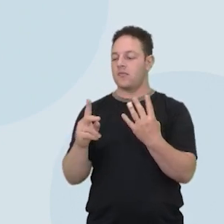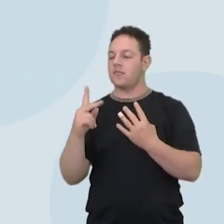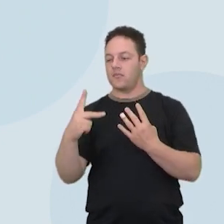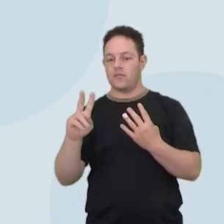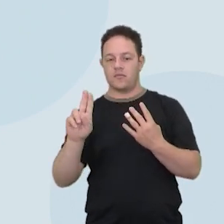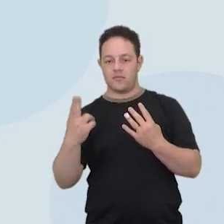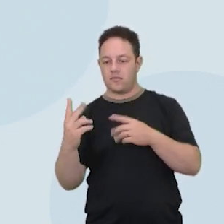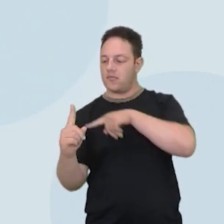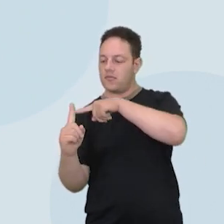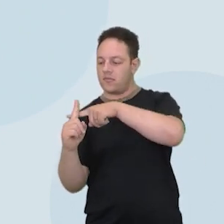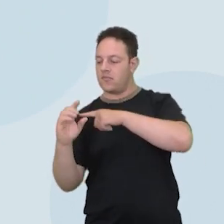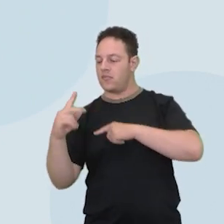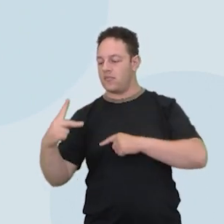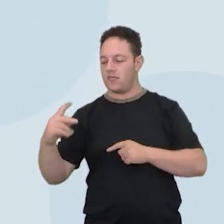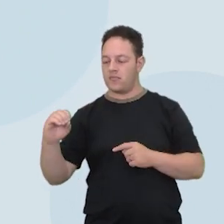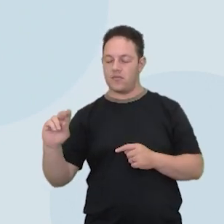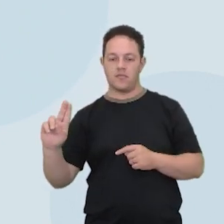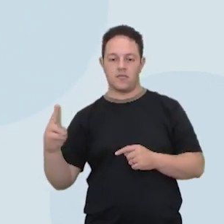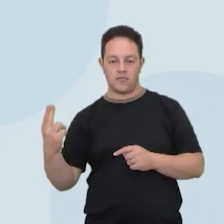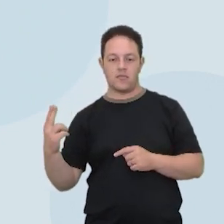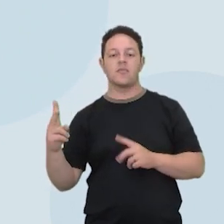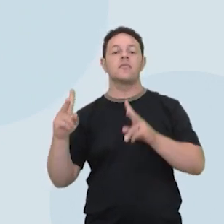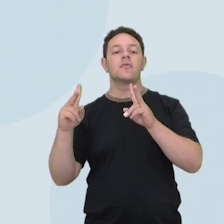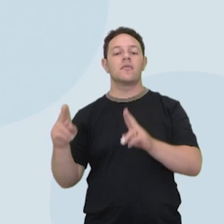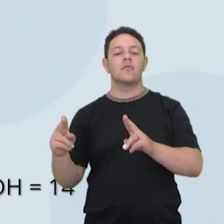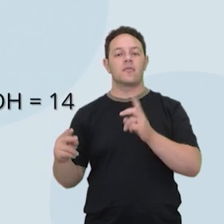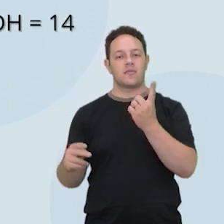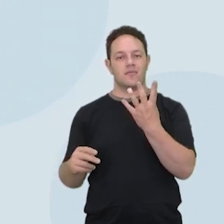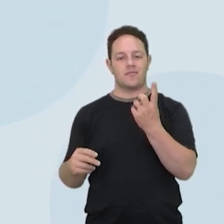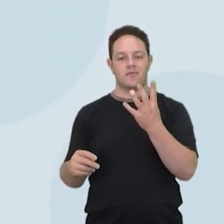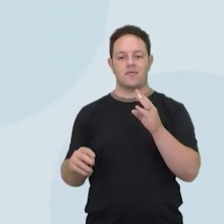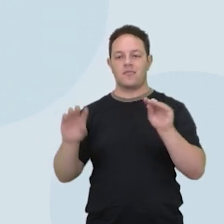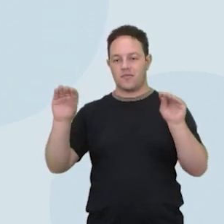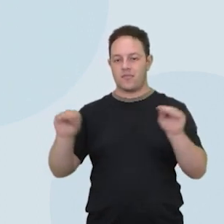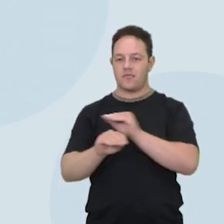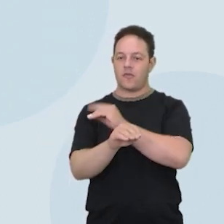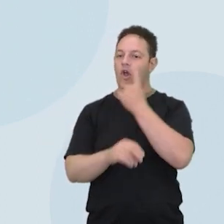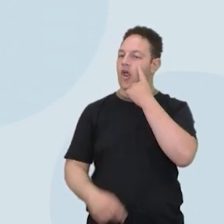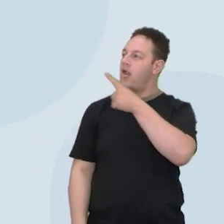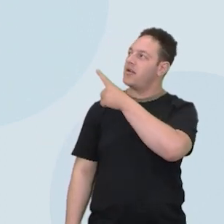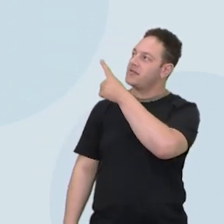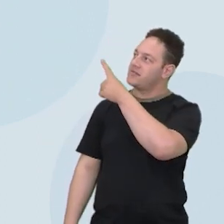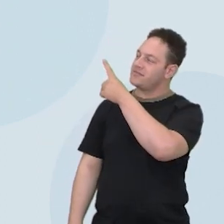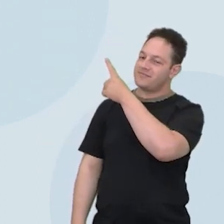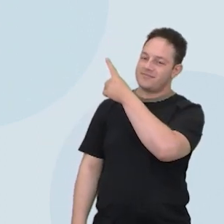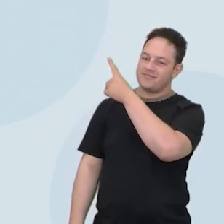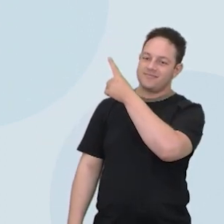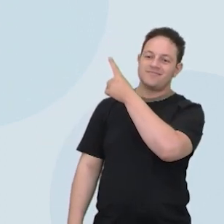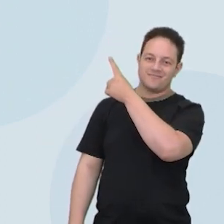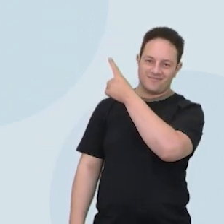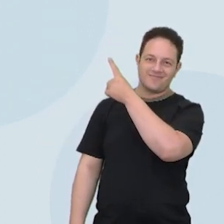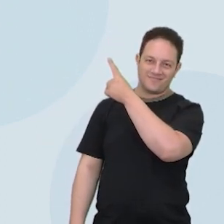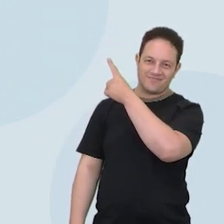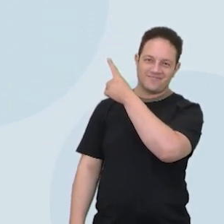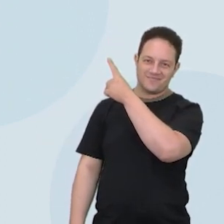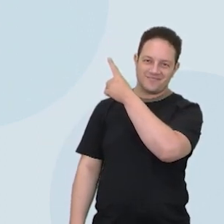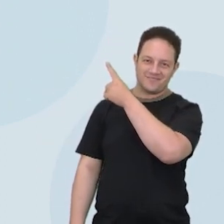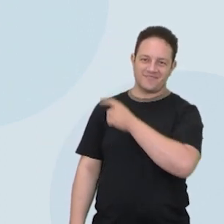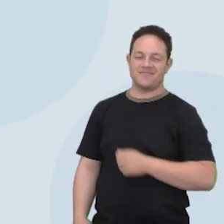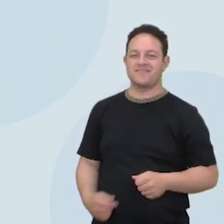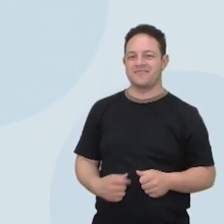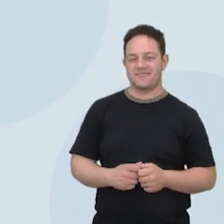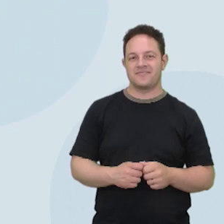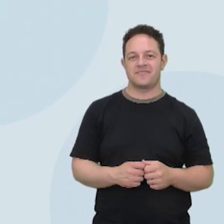mais POH igual a 14, que é essa equação que está surgindo para vocês aí agora, tá